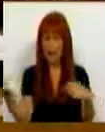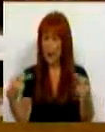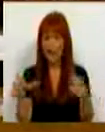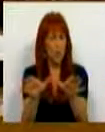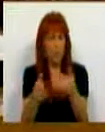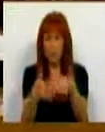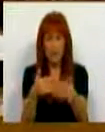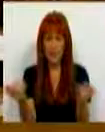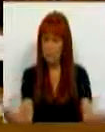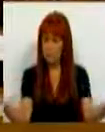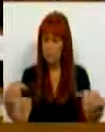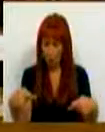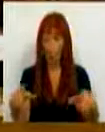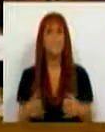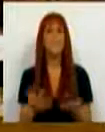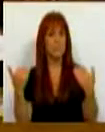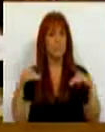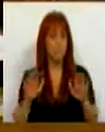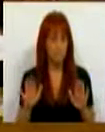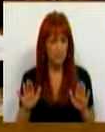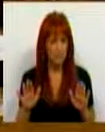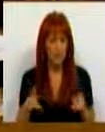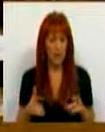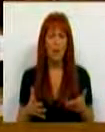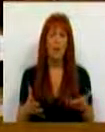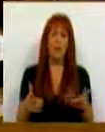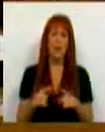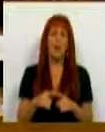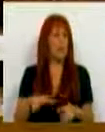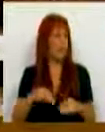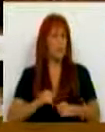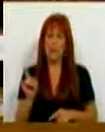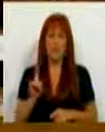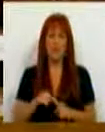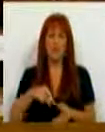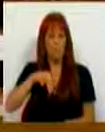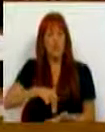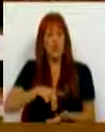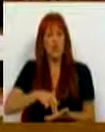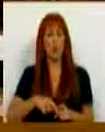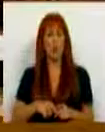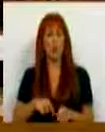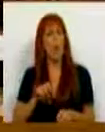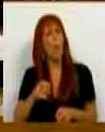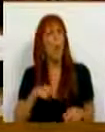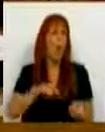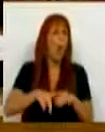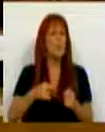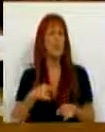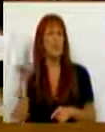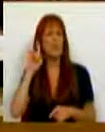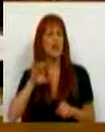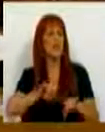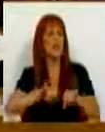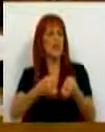bancada vierem. Mas não posso admitir uma postura ou que a política dos